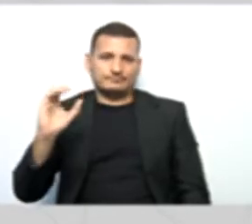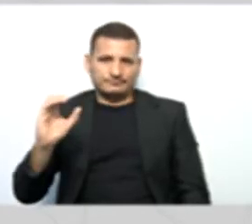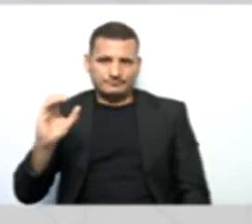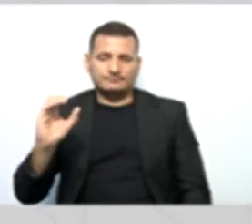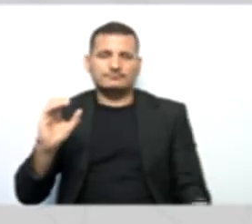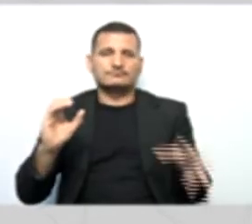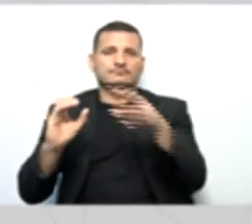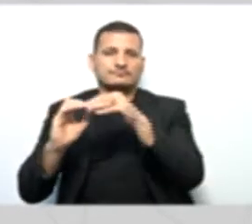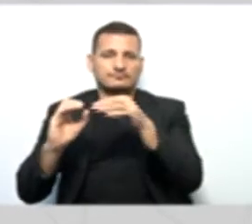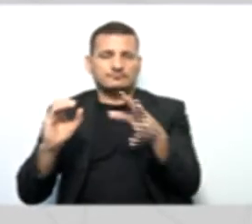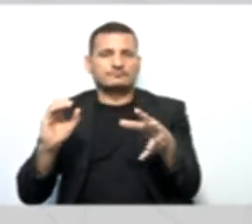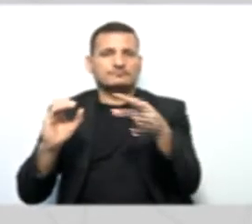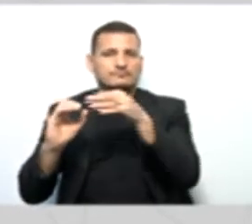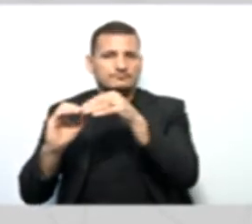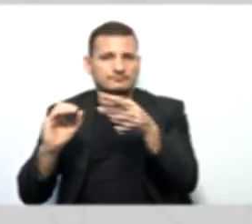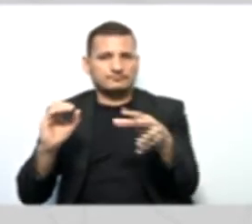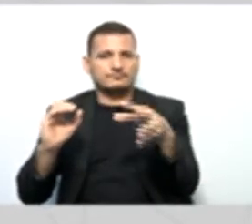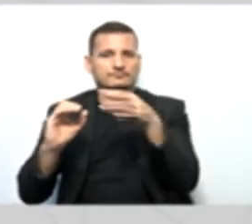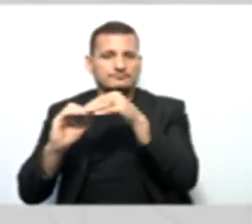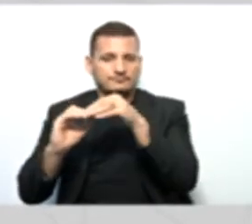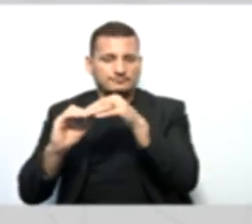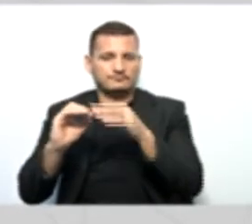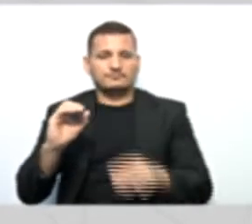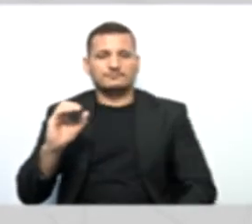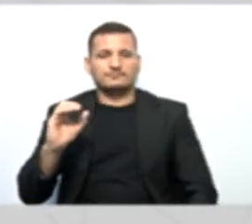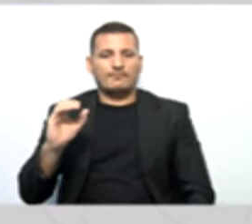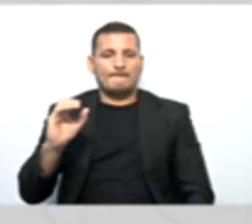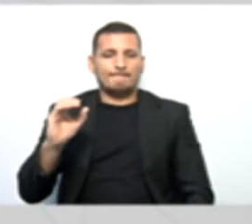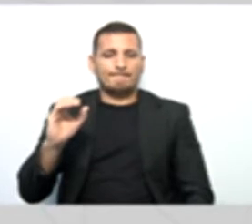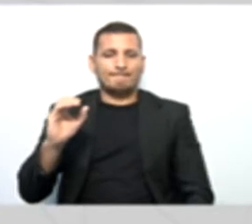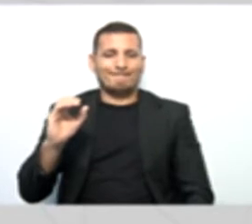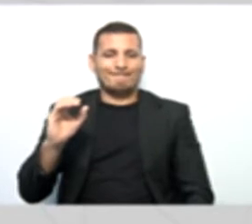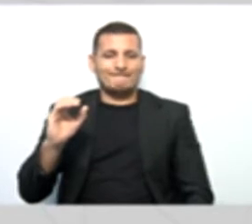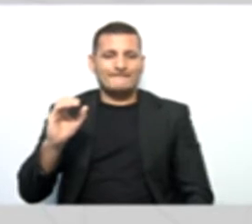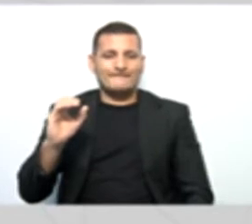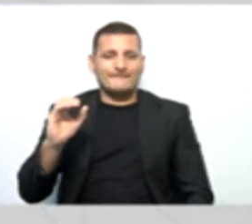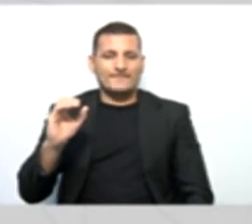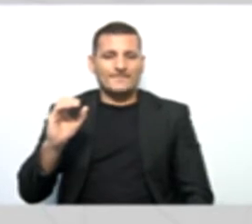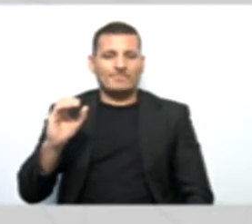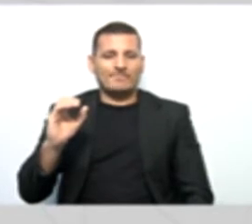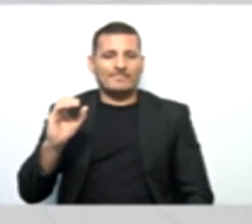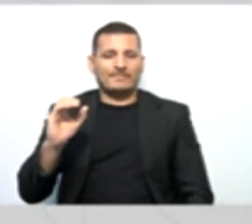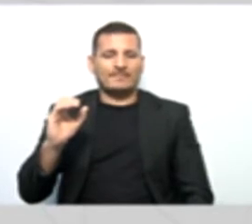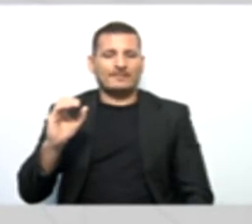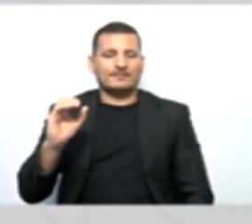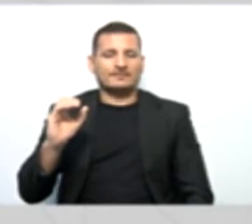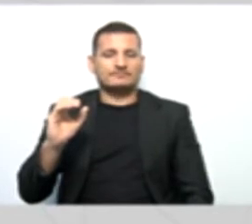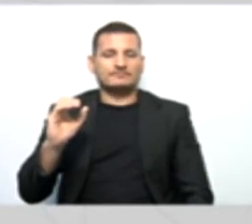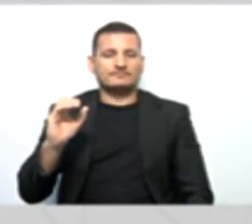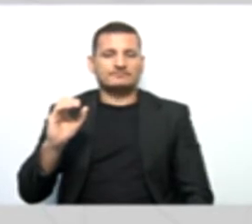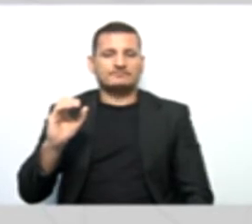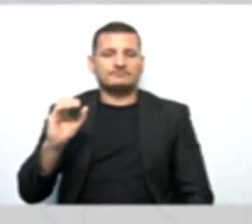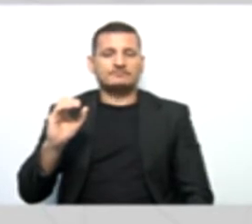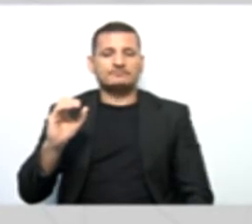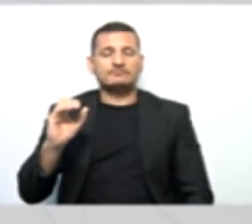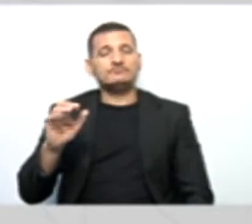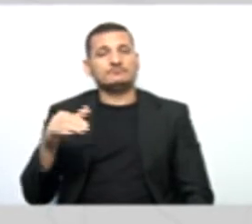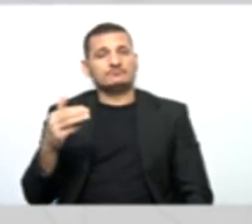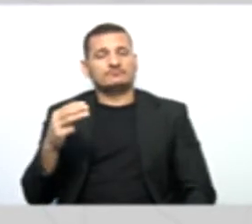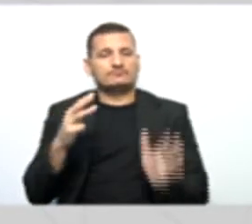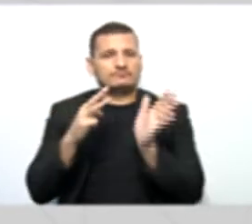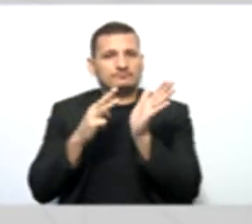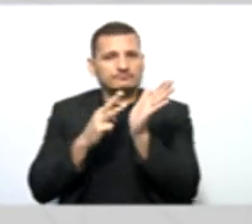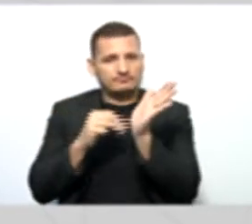parâmetro c, foi o último parâmetro enviado lá para o nosso método construtor. Ok? Pessoal, o método